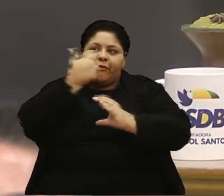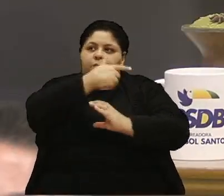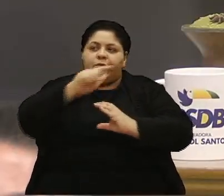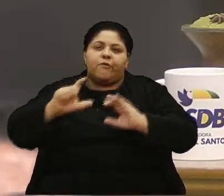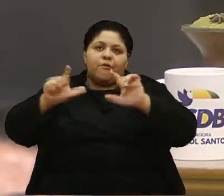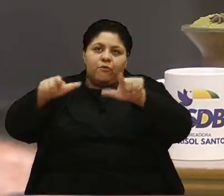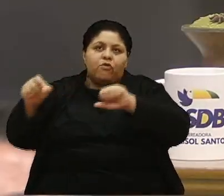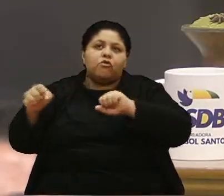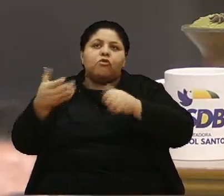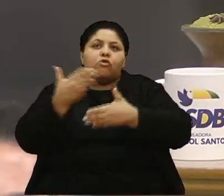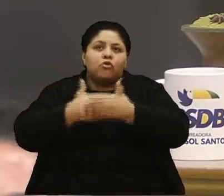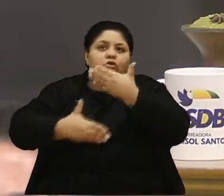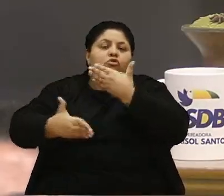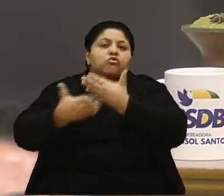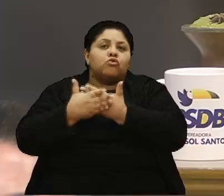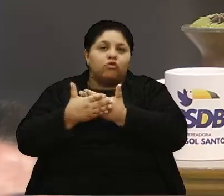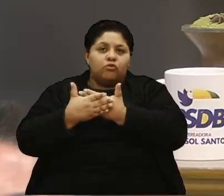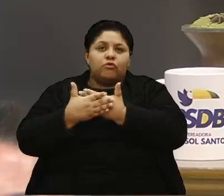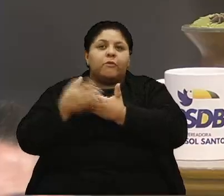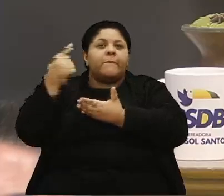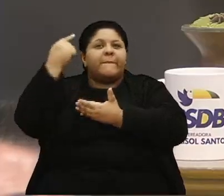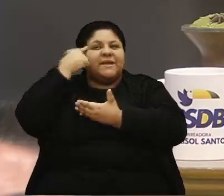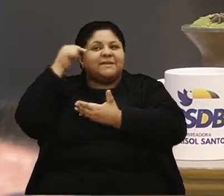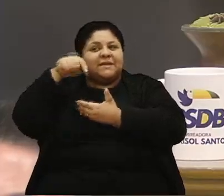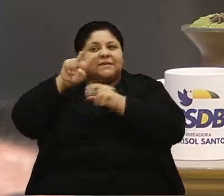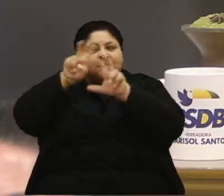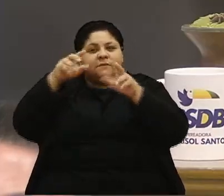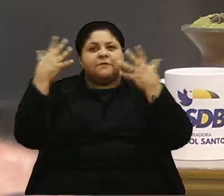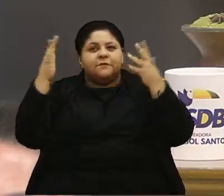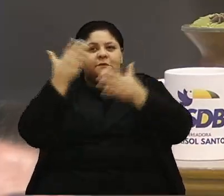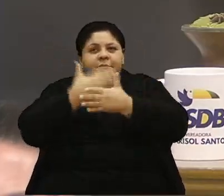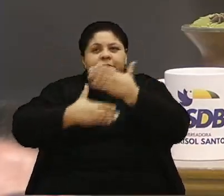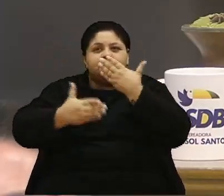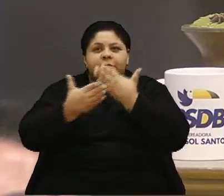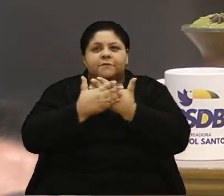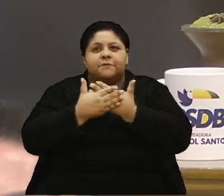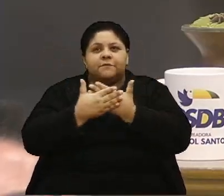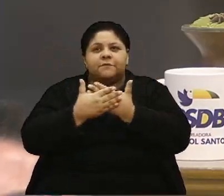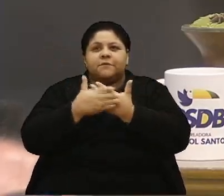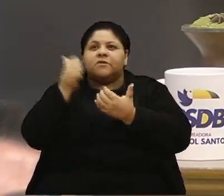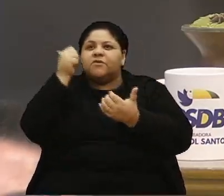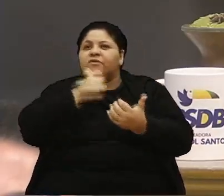que todos devem tratar e pensar sobre isso. Parabéns a todos e a